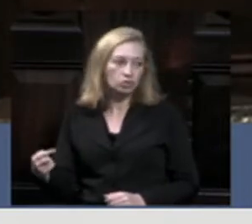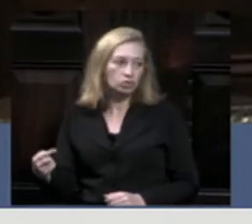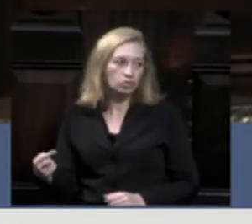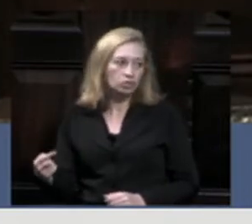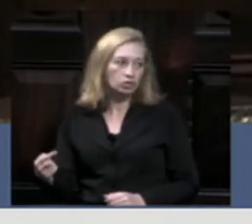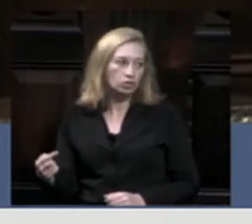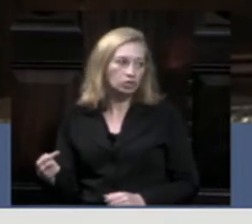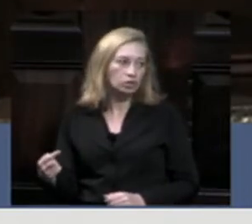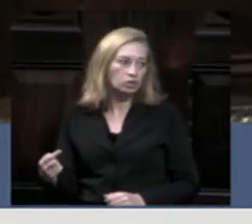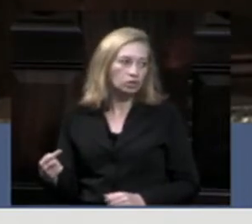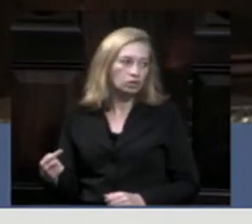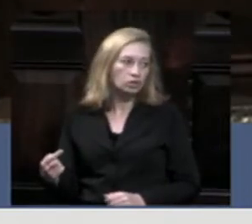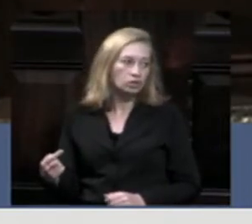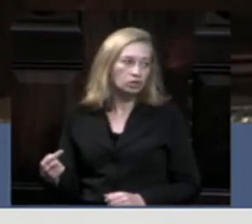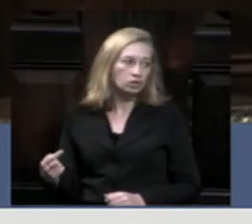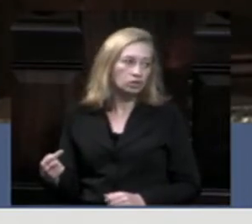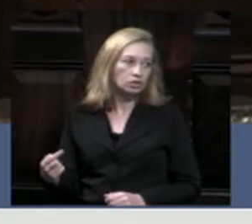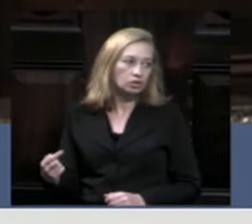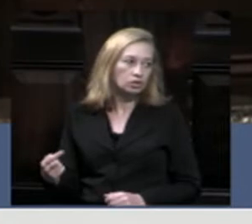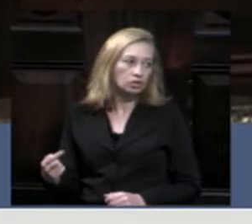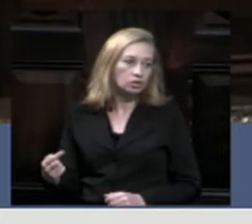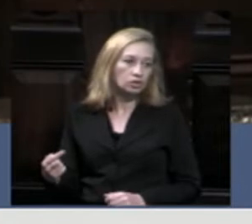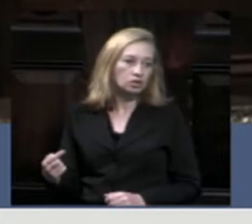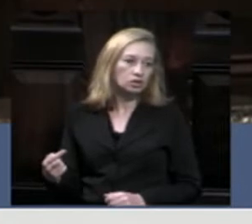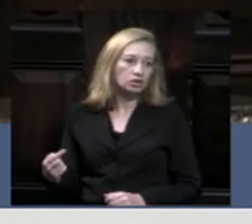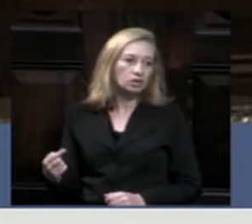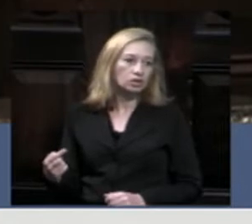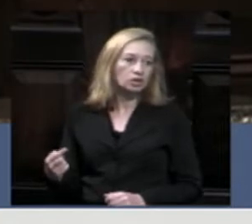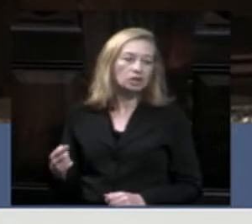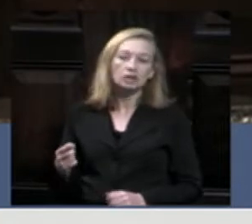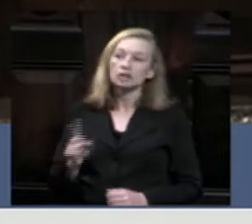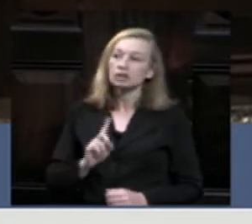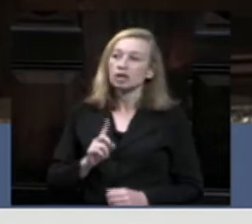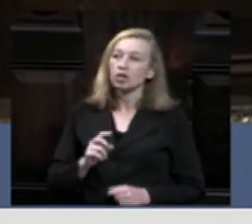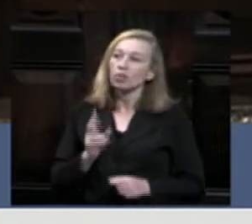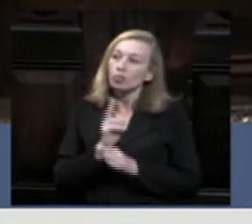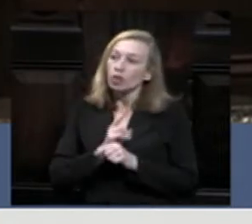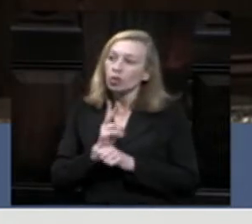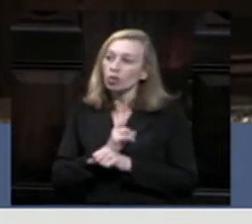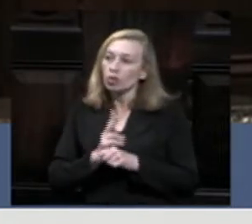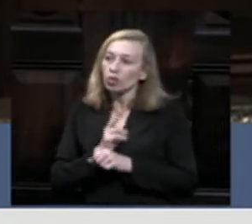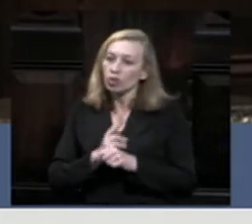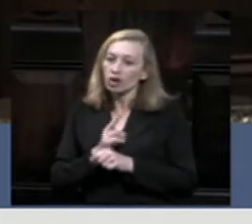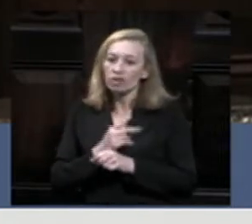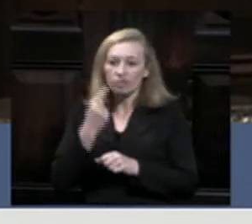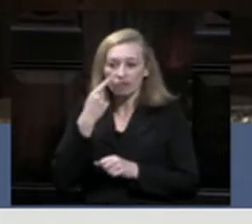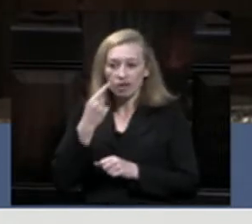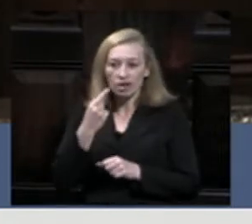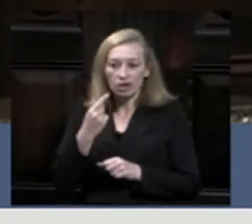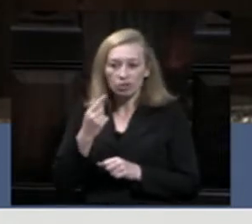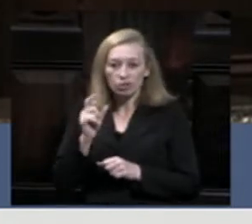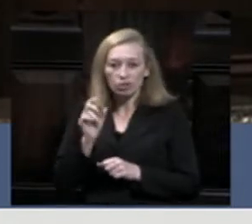aferir a veracidade daquilo que é afirmado.